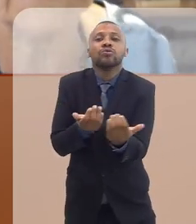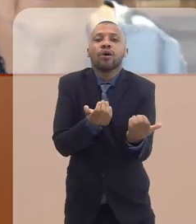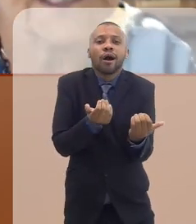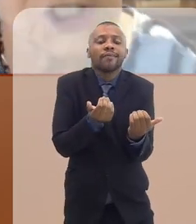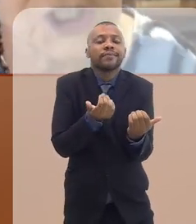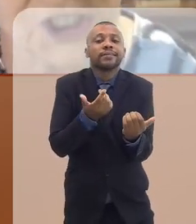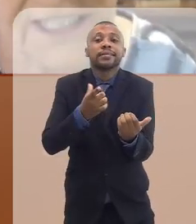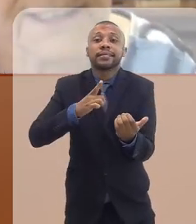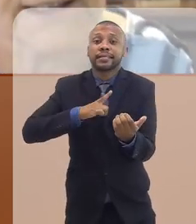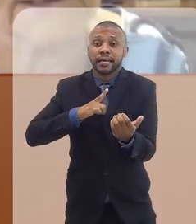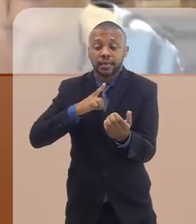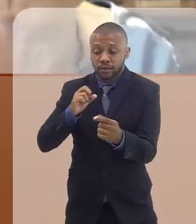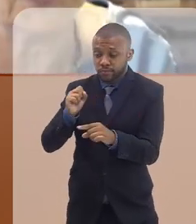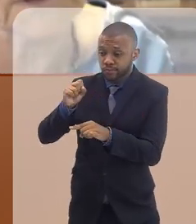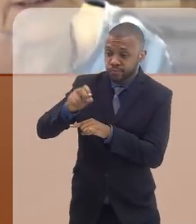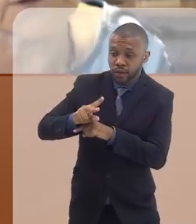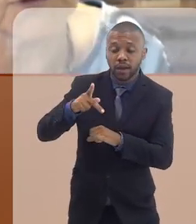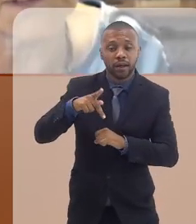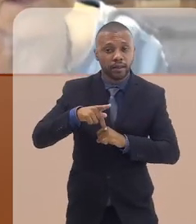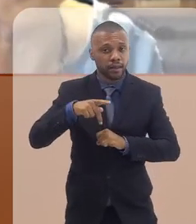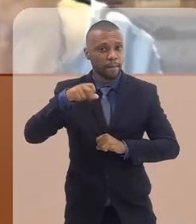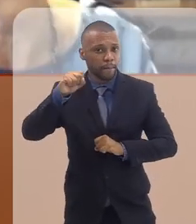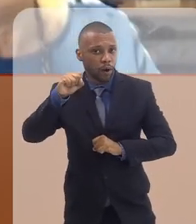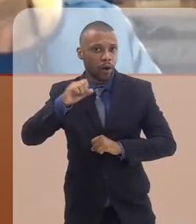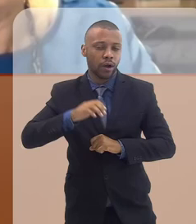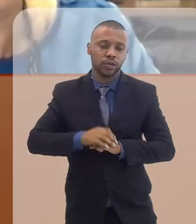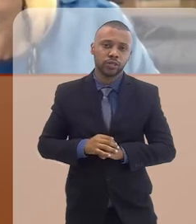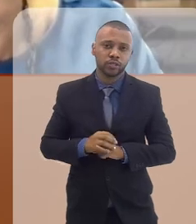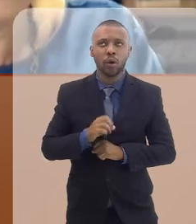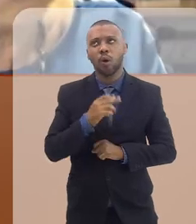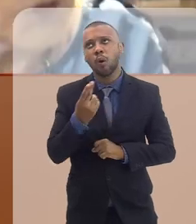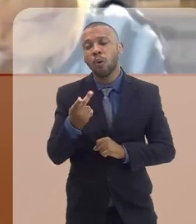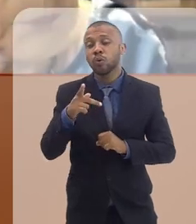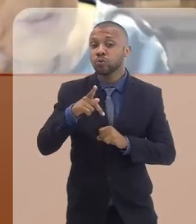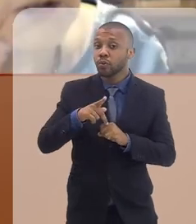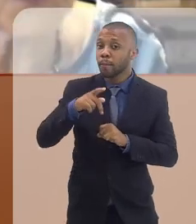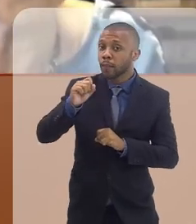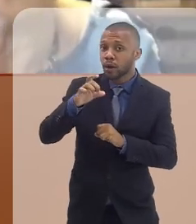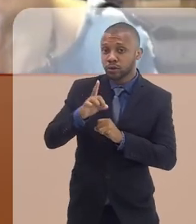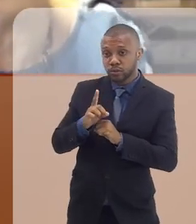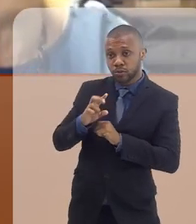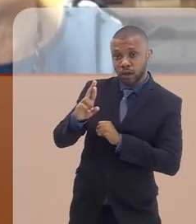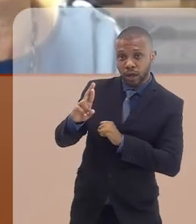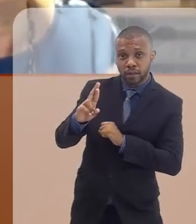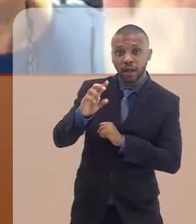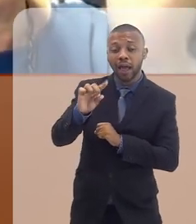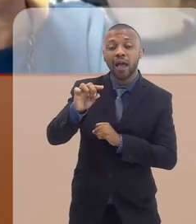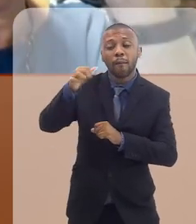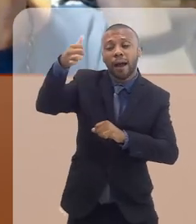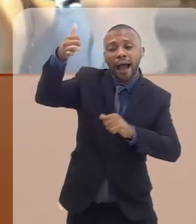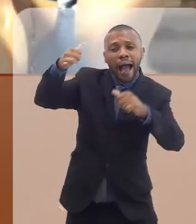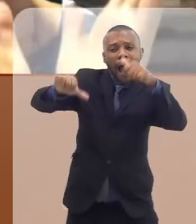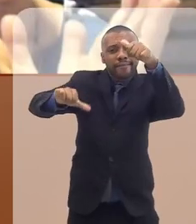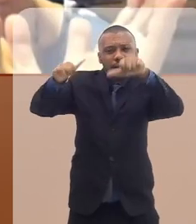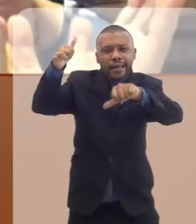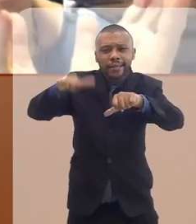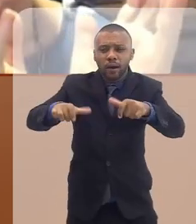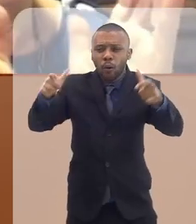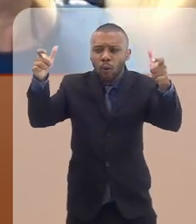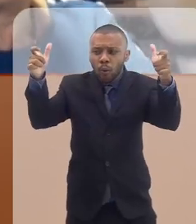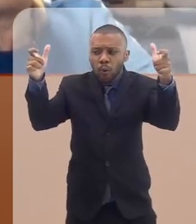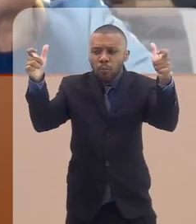o jovem que chega na pós-graduação, que chega num pós-doutorado, é um